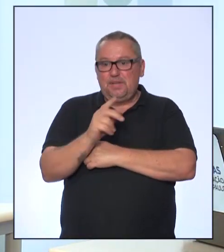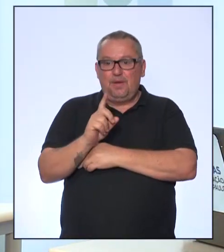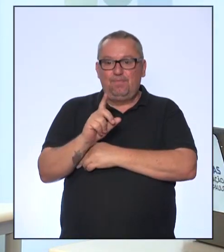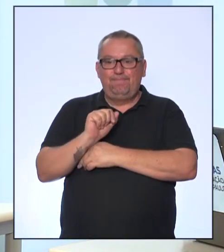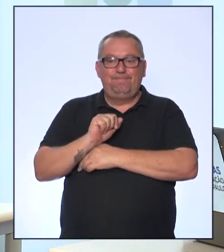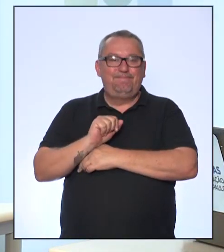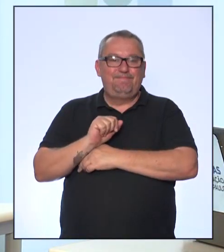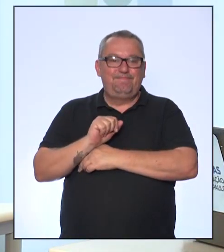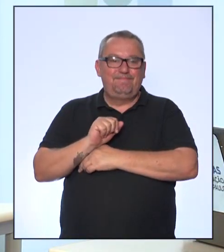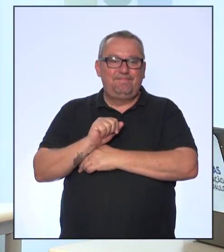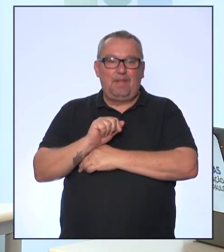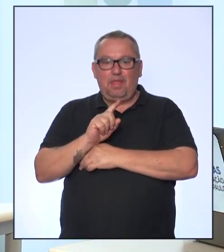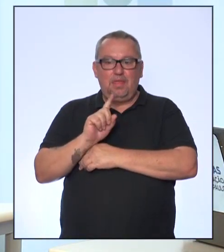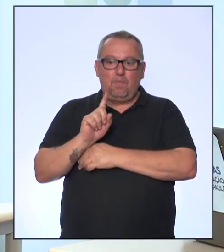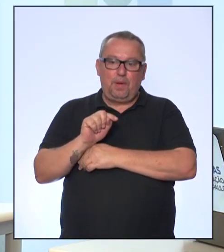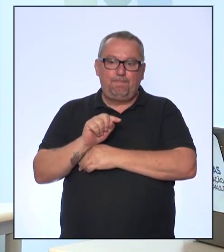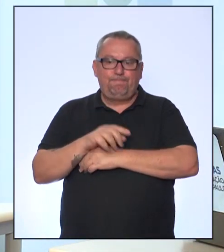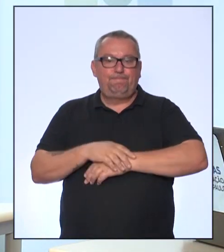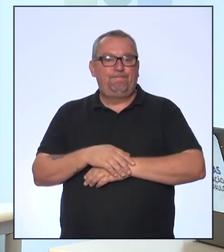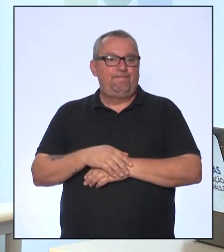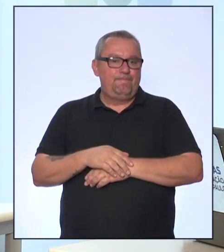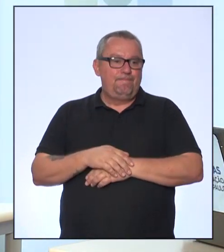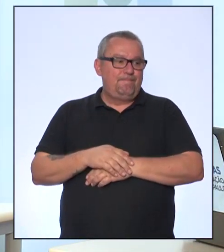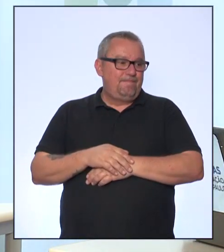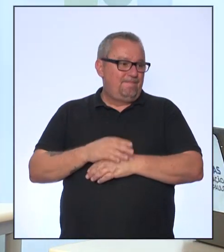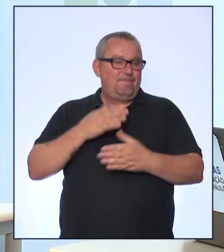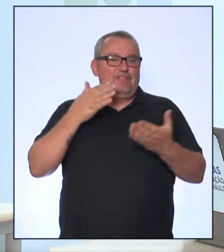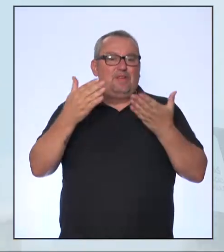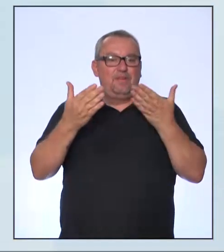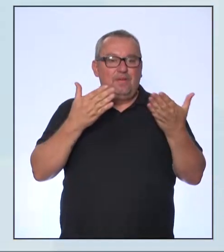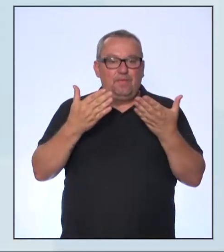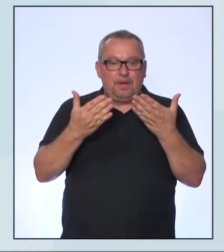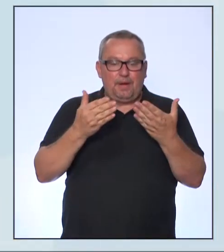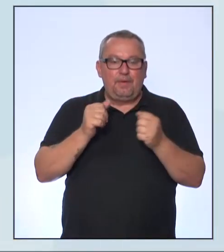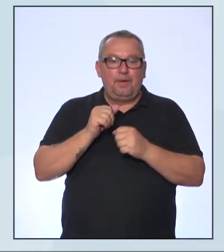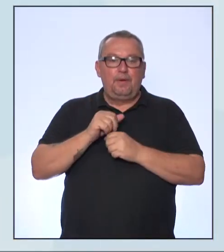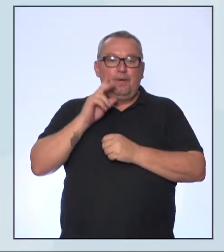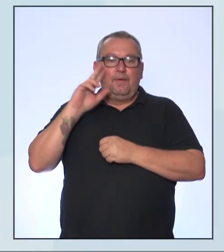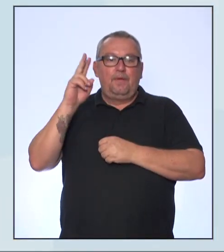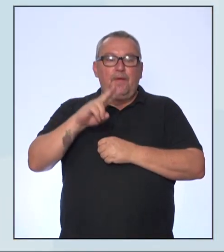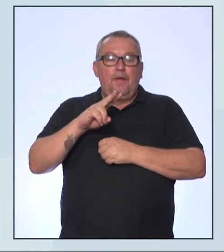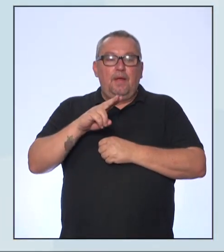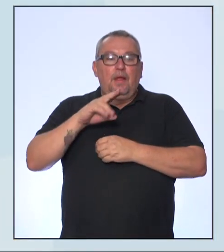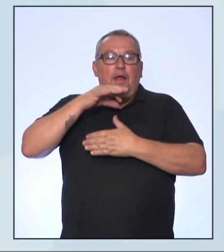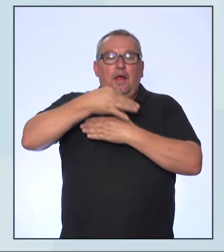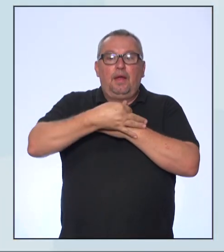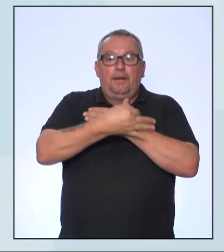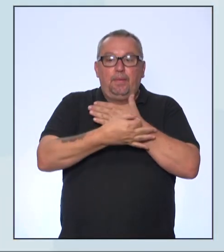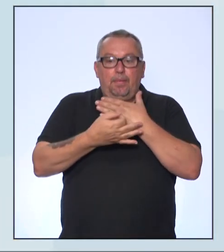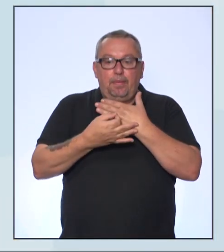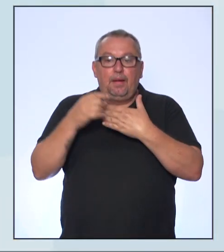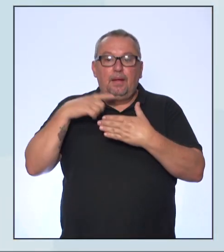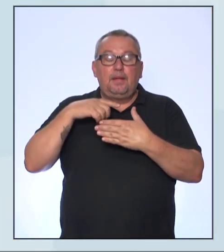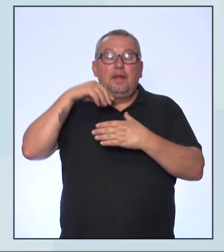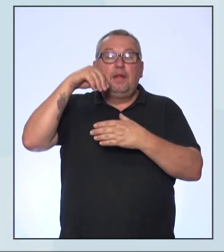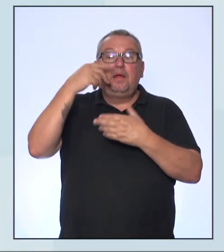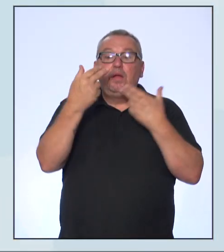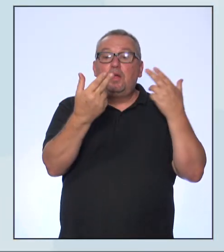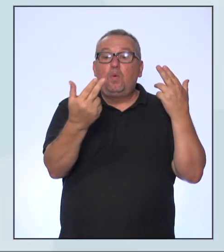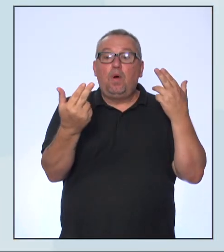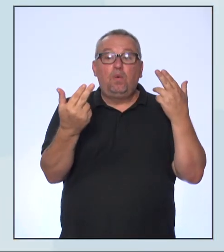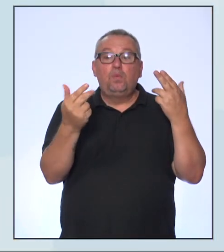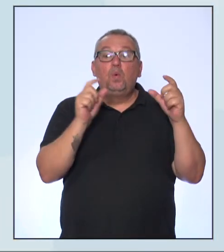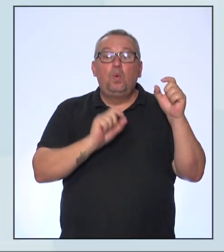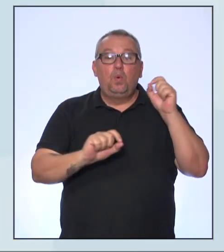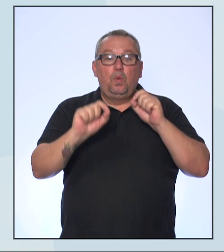não. Então, vamos comparar aí. Bom, nas células, o que a gente tem de igual, então, nessas células? A gente